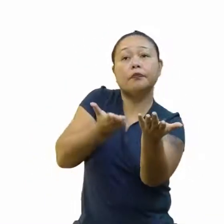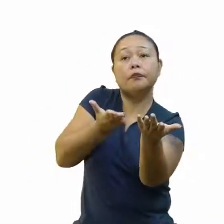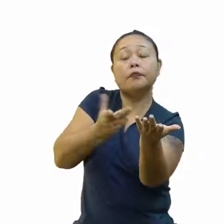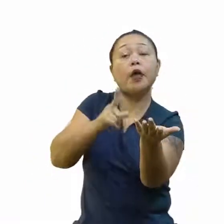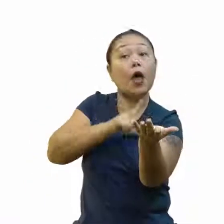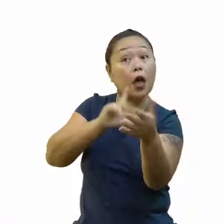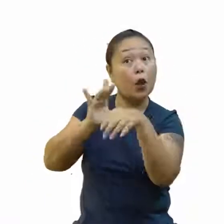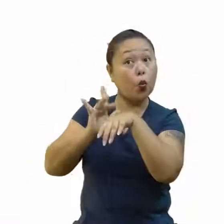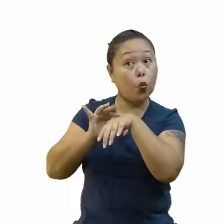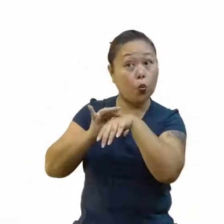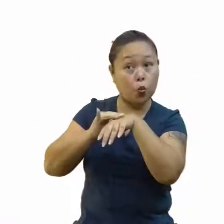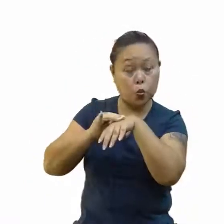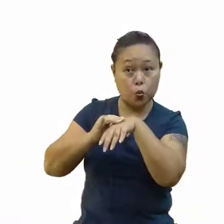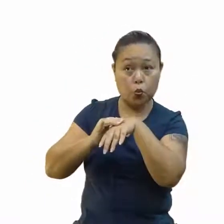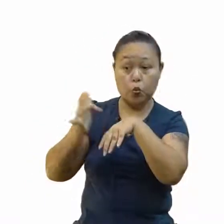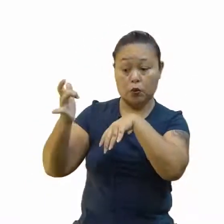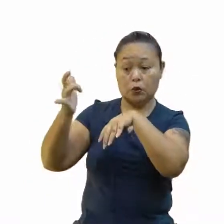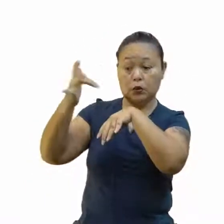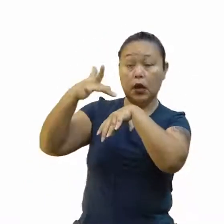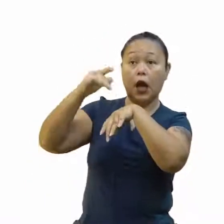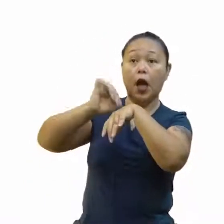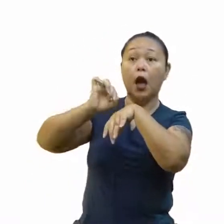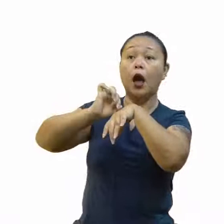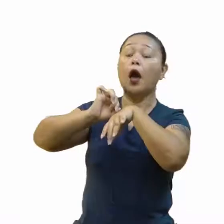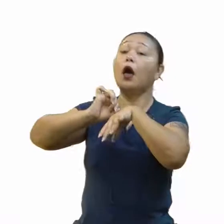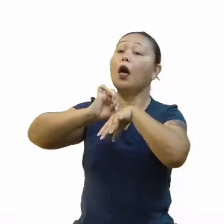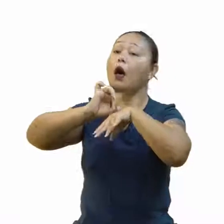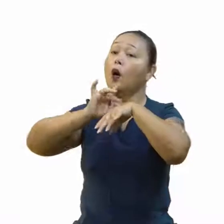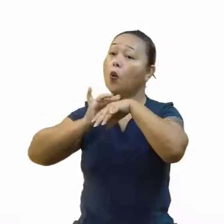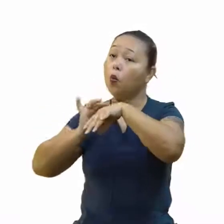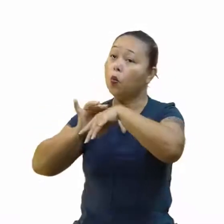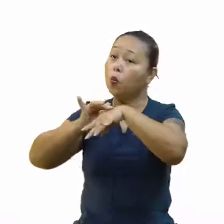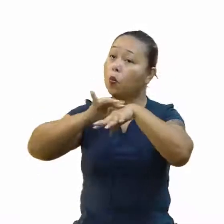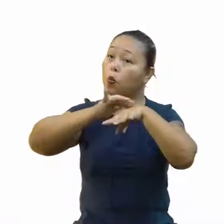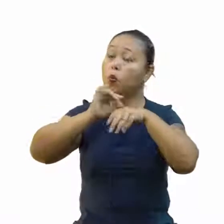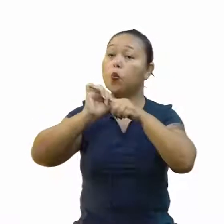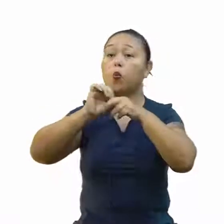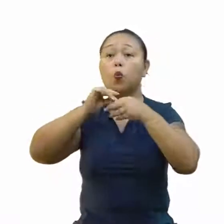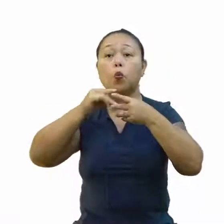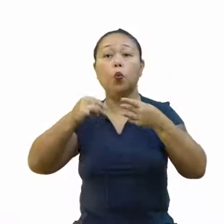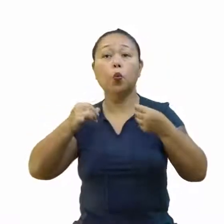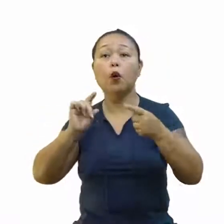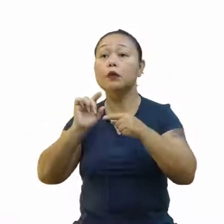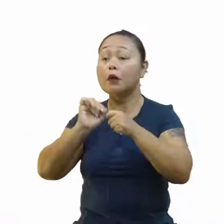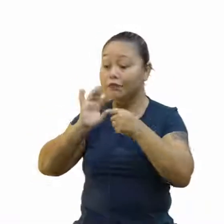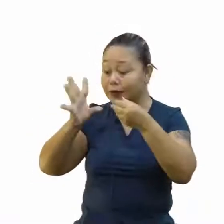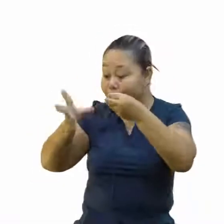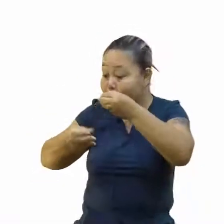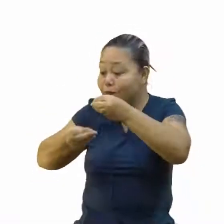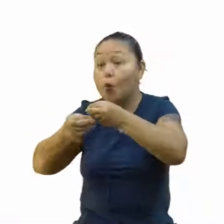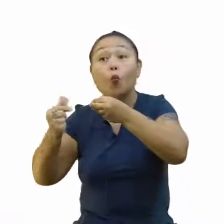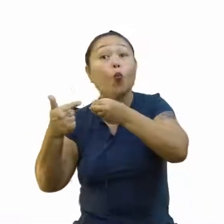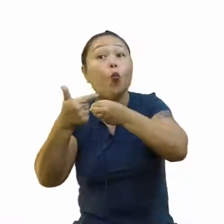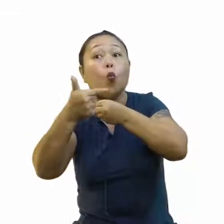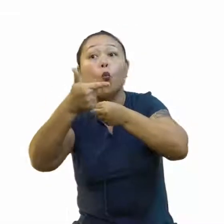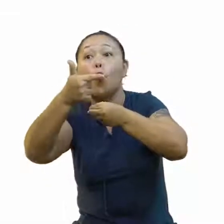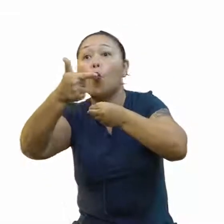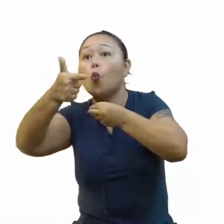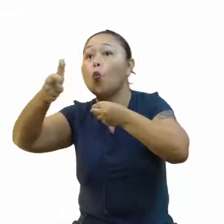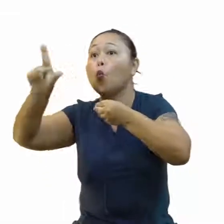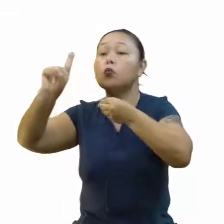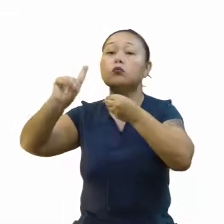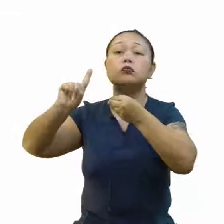doença crônico-degenerativa, mas ela também contribui para outros agravos. Olha que importante a gente saber